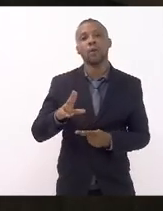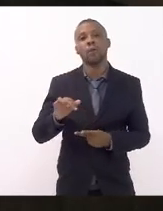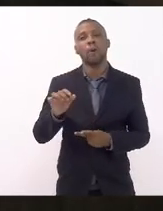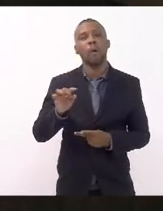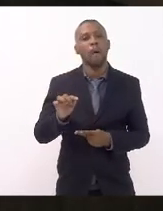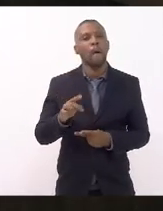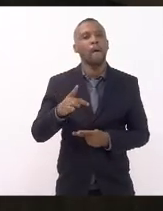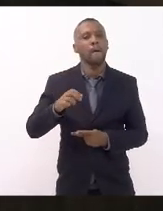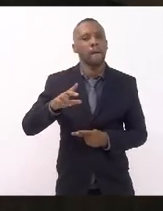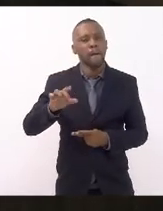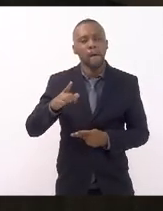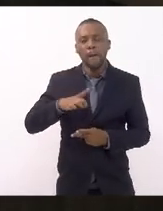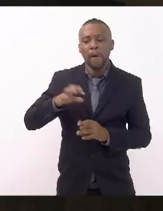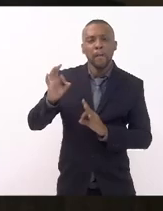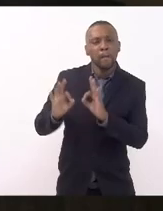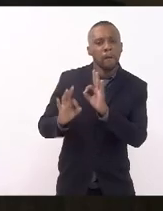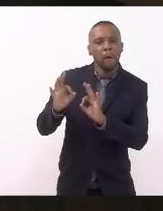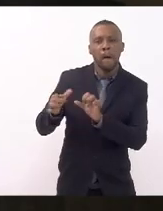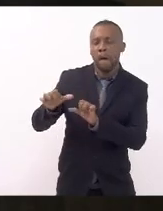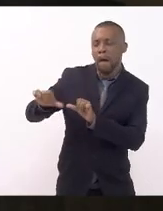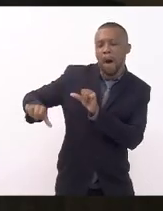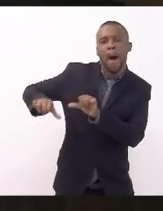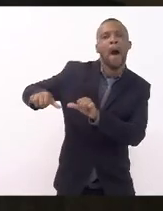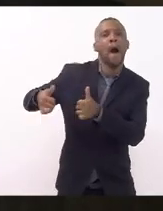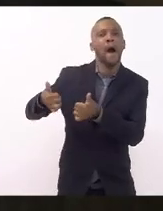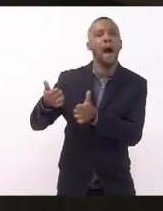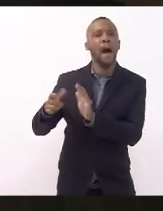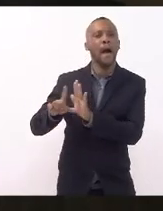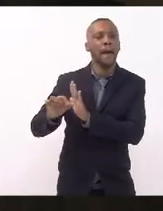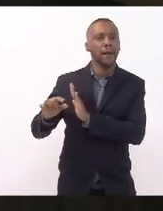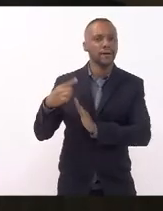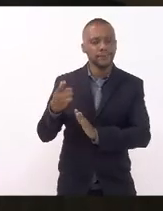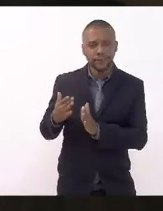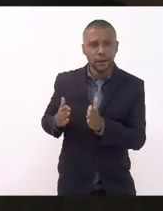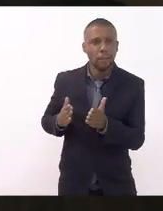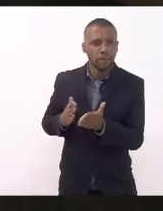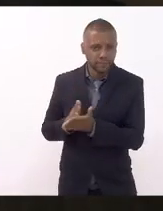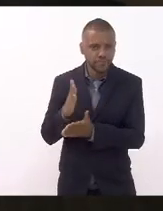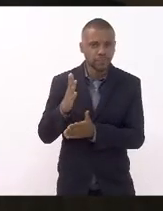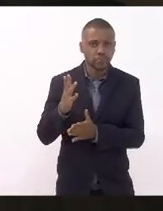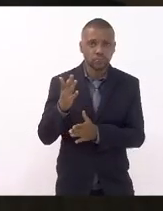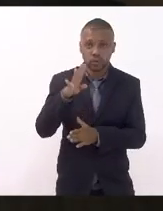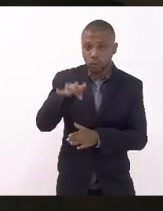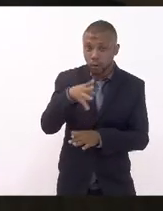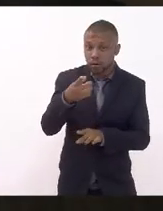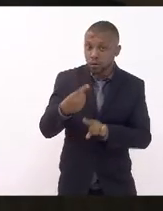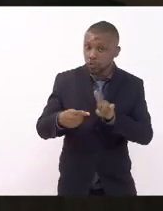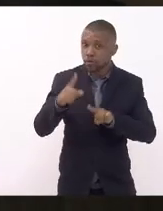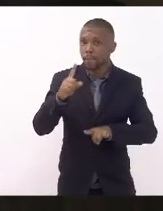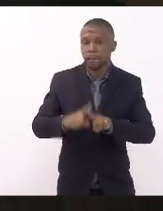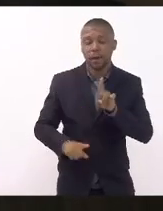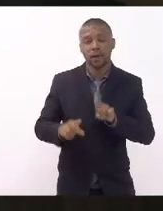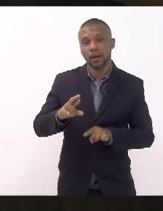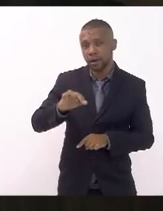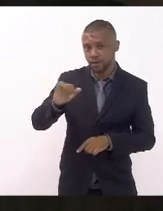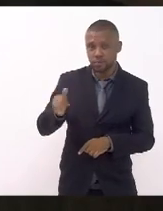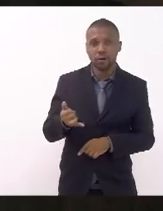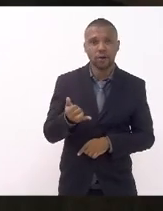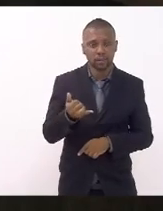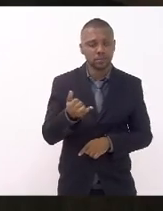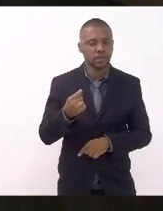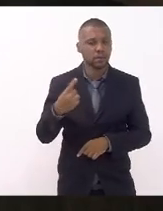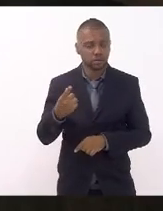com o projeto uma alteração na lei que nós aprovamos aqui do Supera RJ, uma lei que